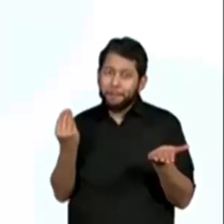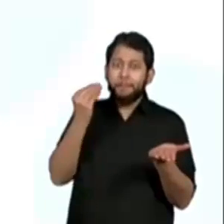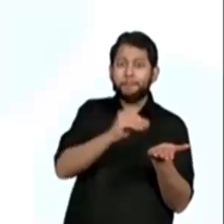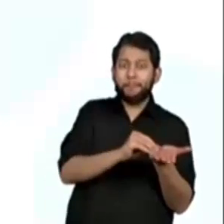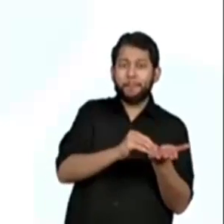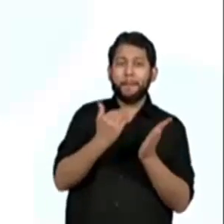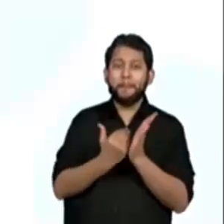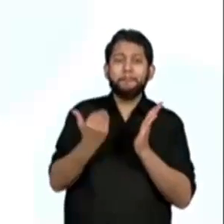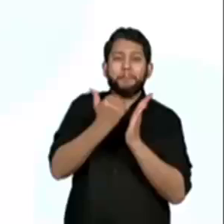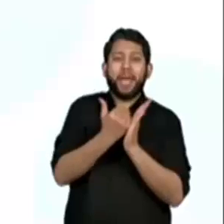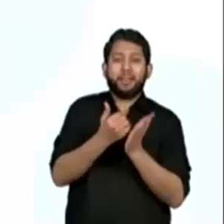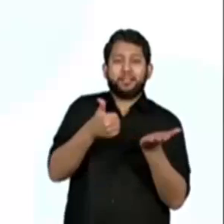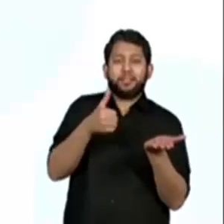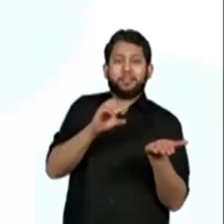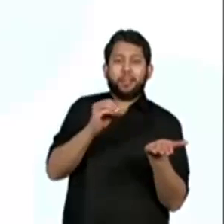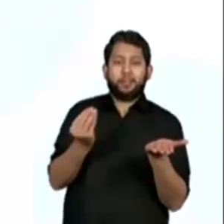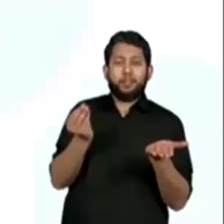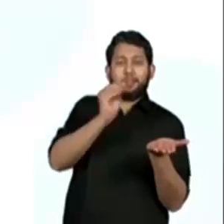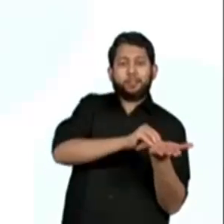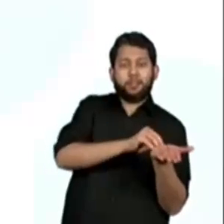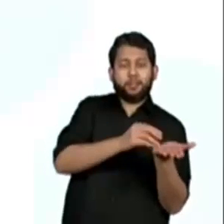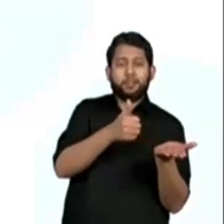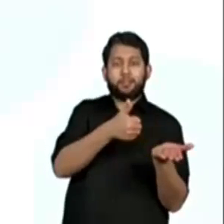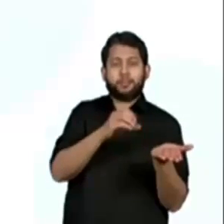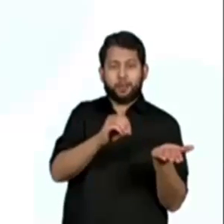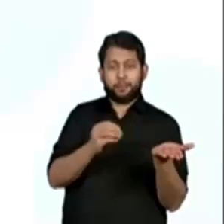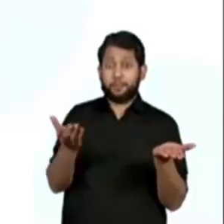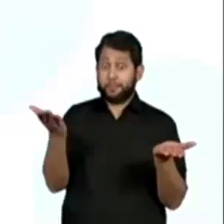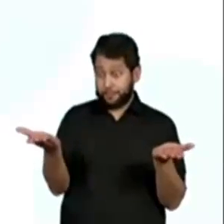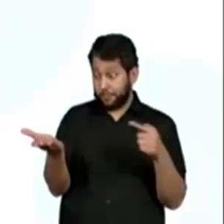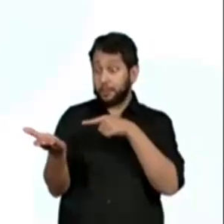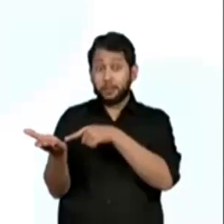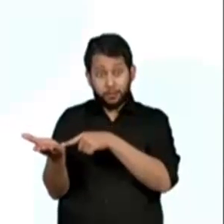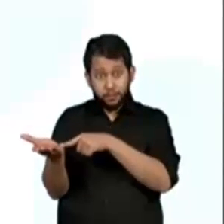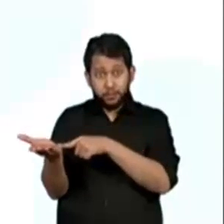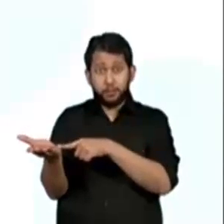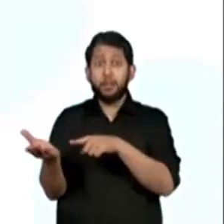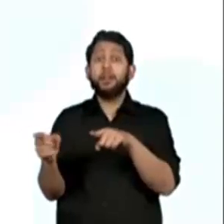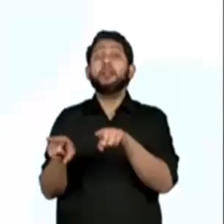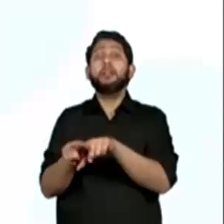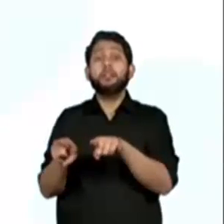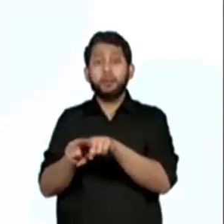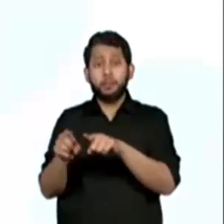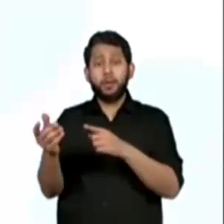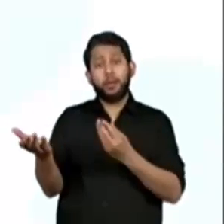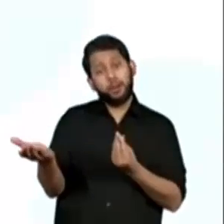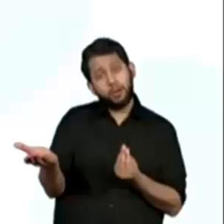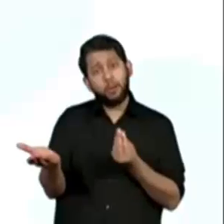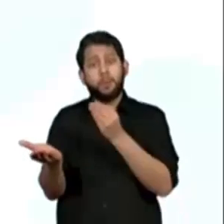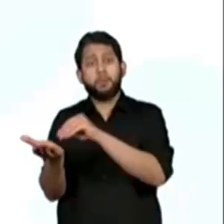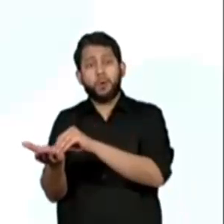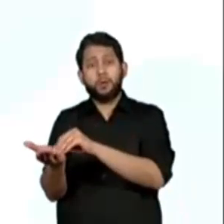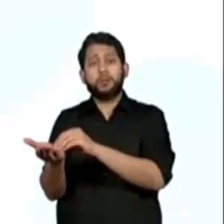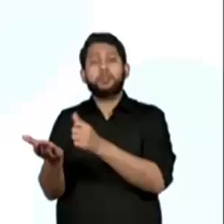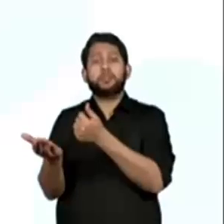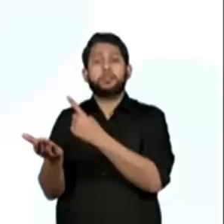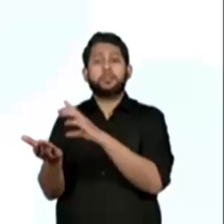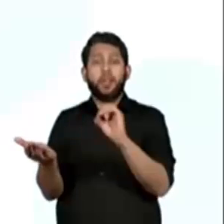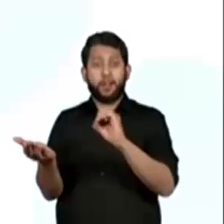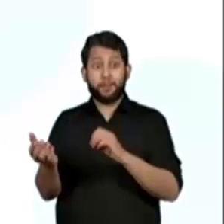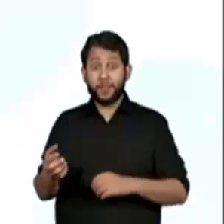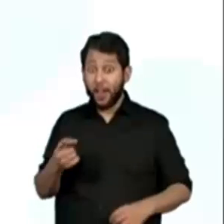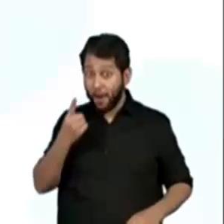Apareceu aqui. E 100 mais 50 mais 100 tem como resultado